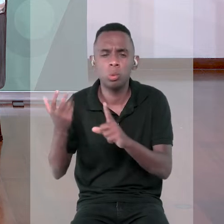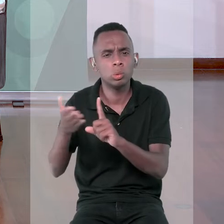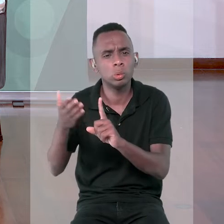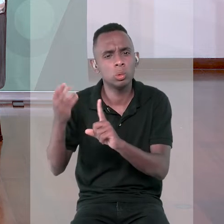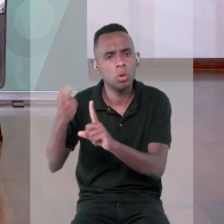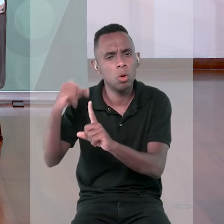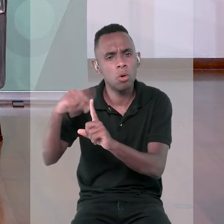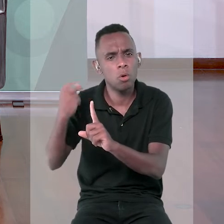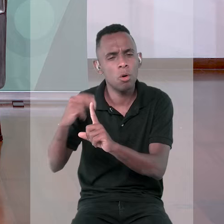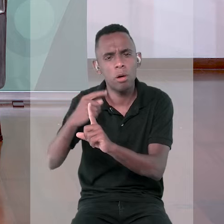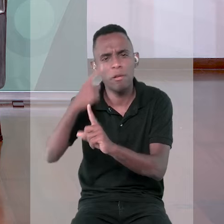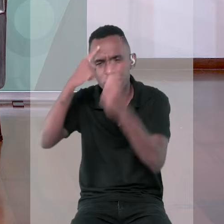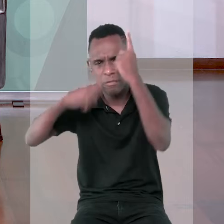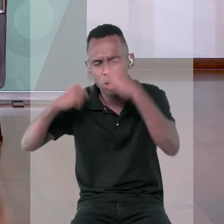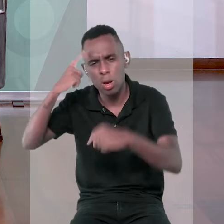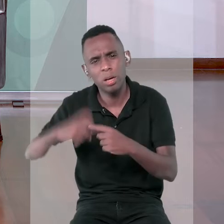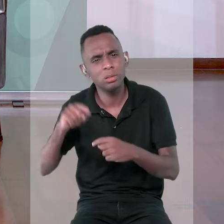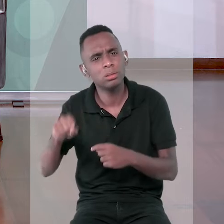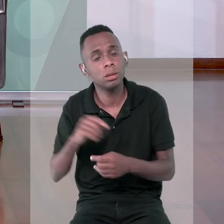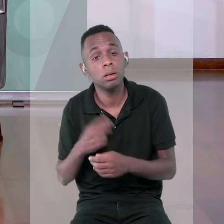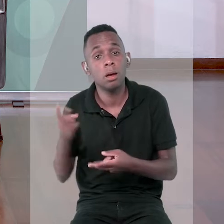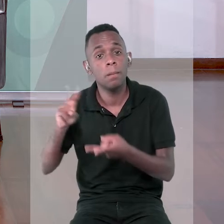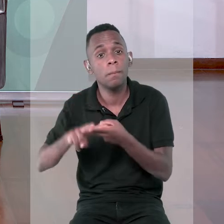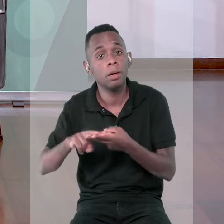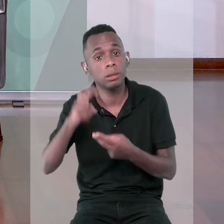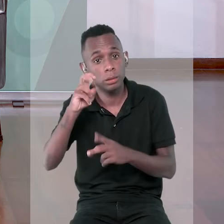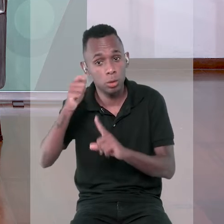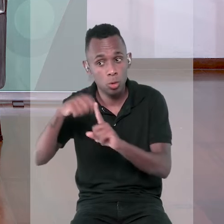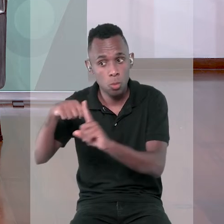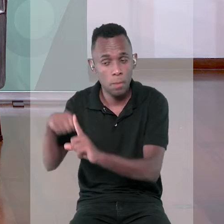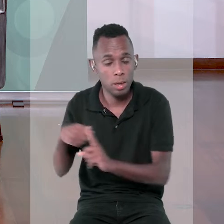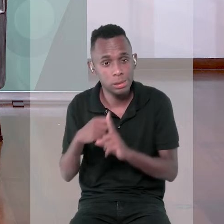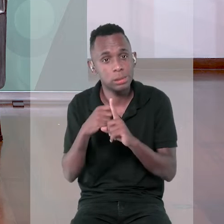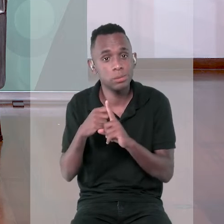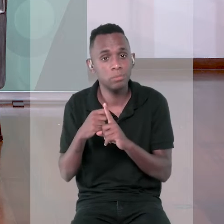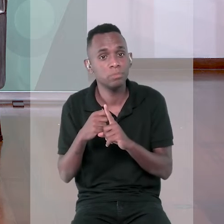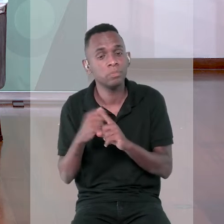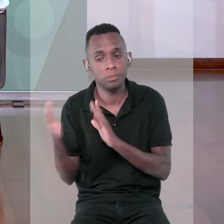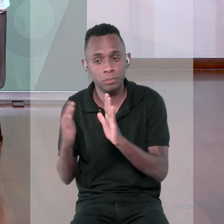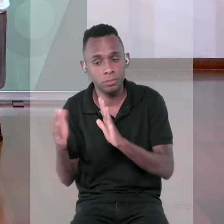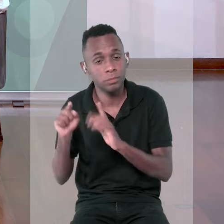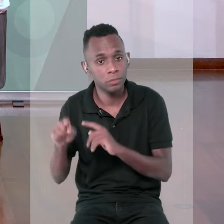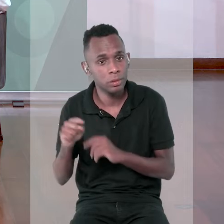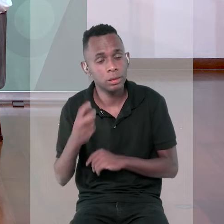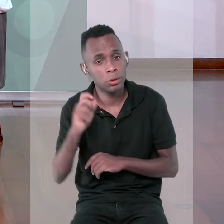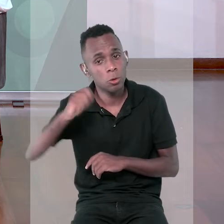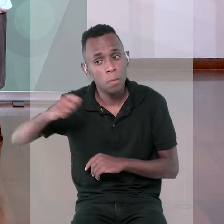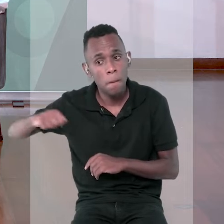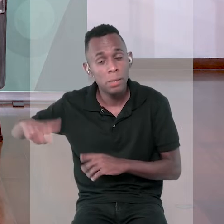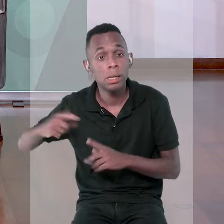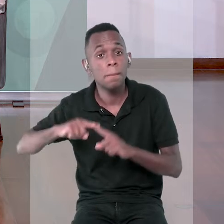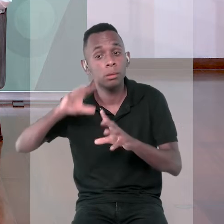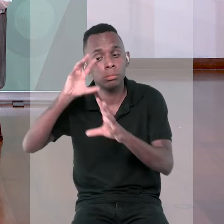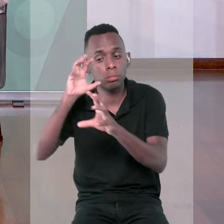tempo, Isabelle? Ela ficou presa durante 5 meses lá, nesse período em Rouen, 5 meses. Mas o